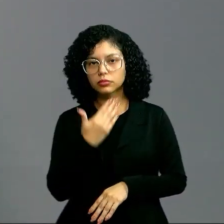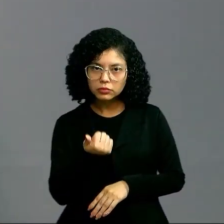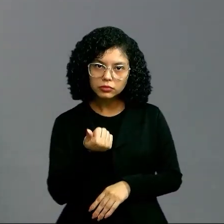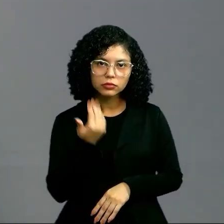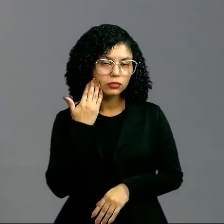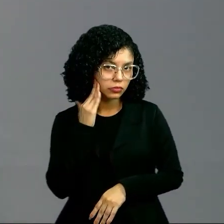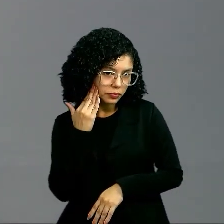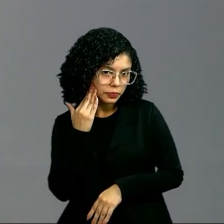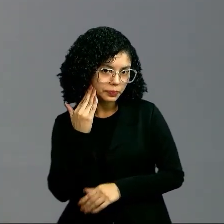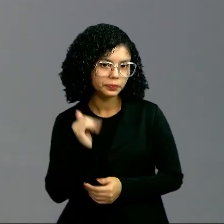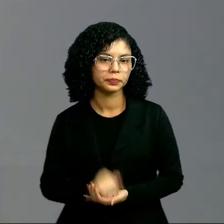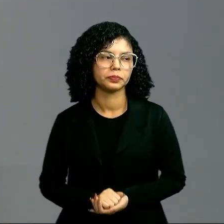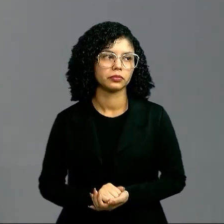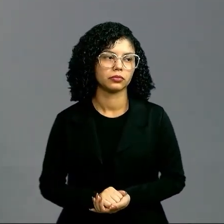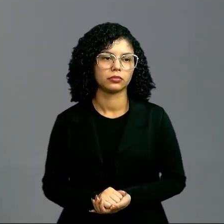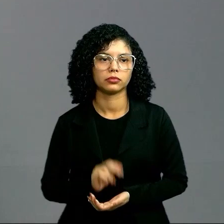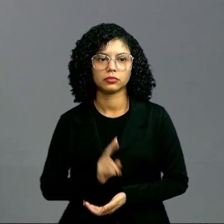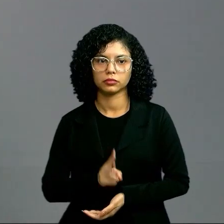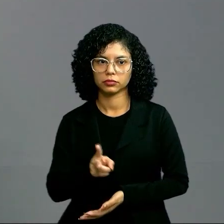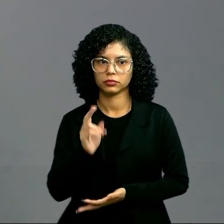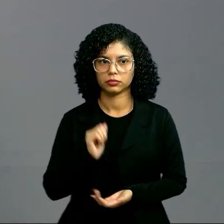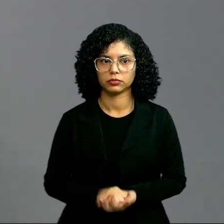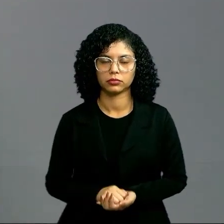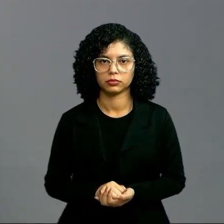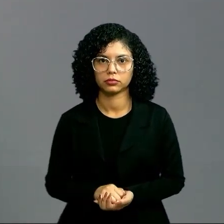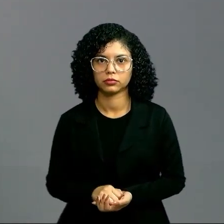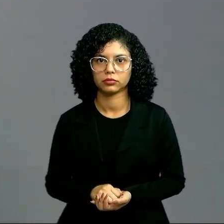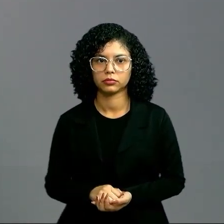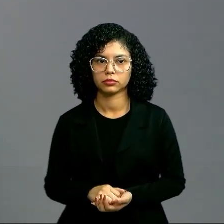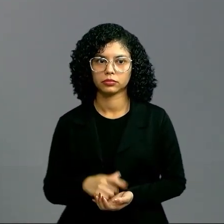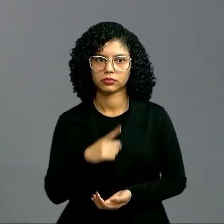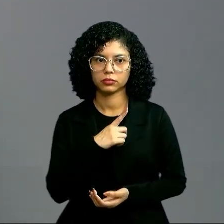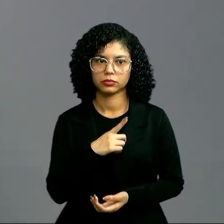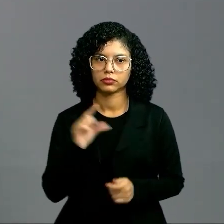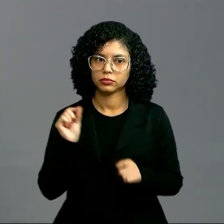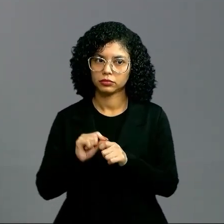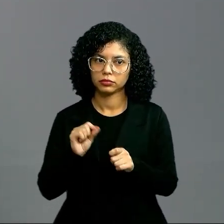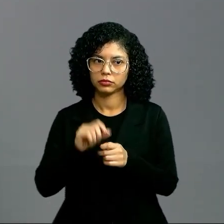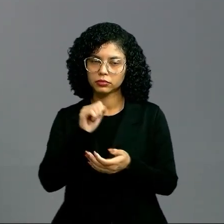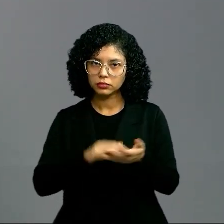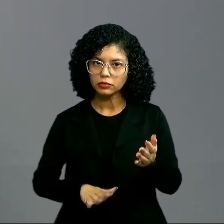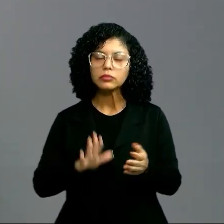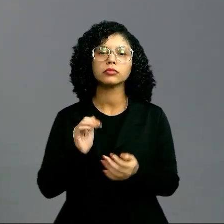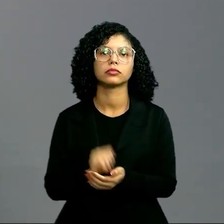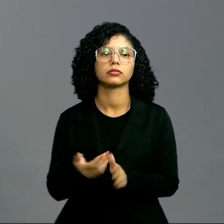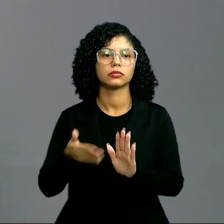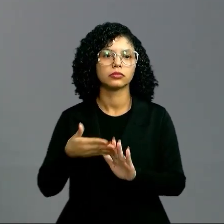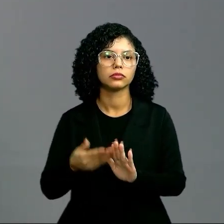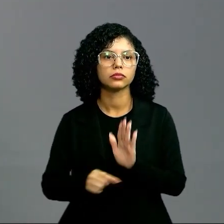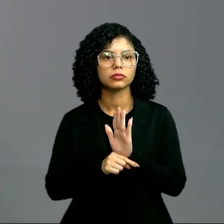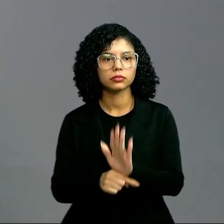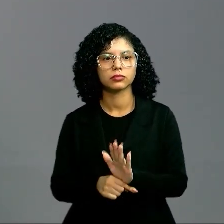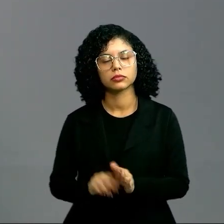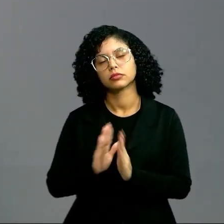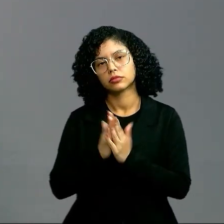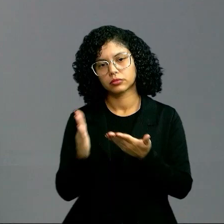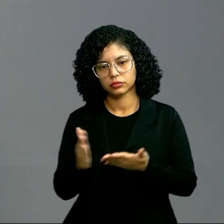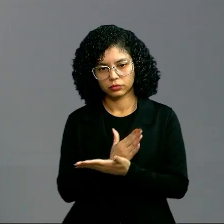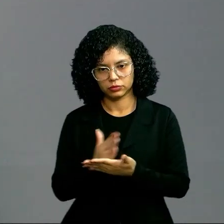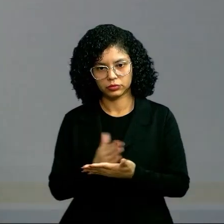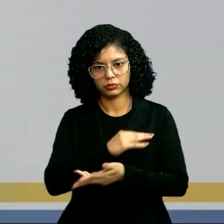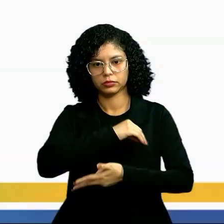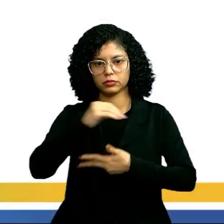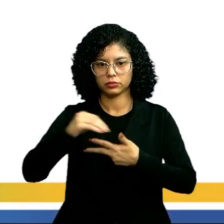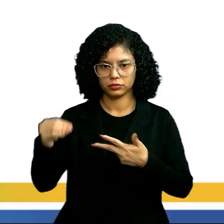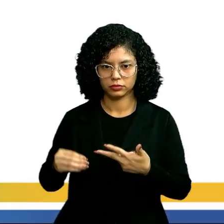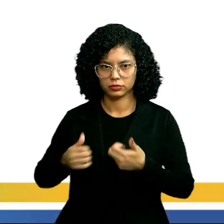entendendo? Vamos continuar e vamos realizar as atividades propostas lá no nosso